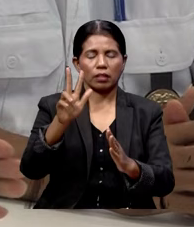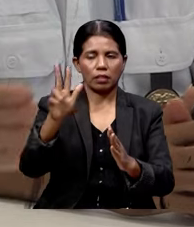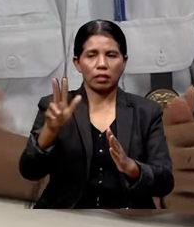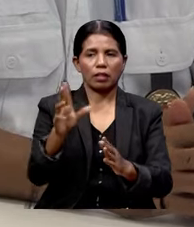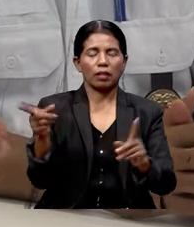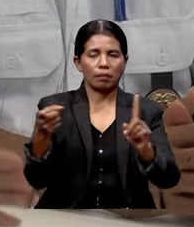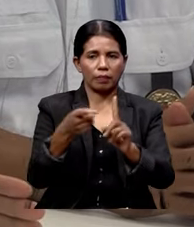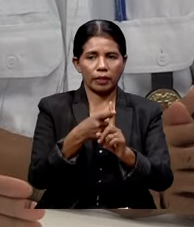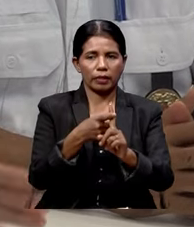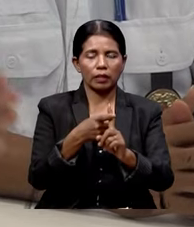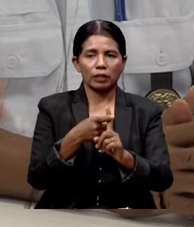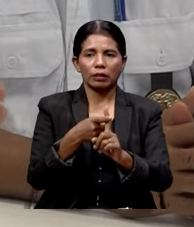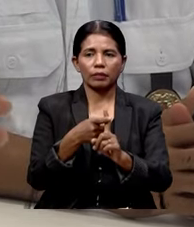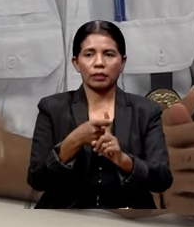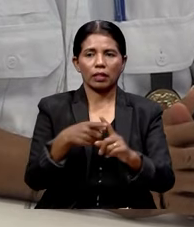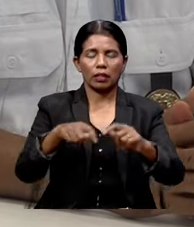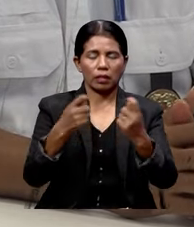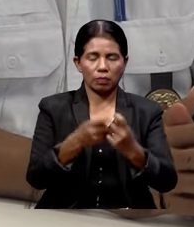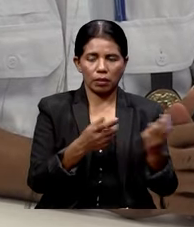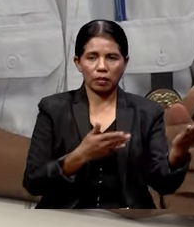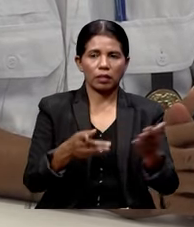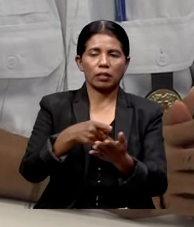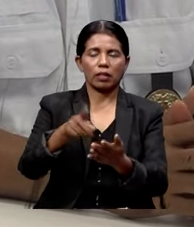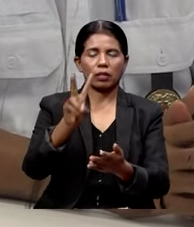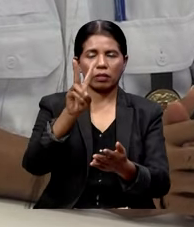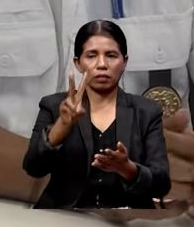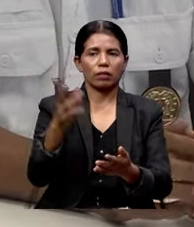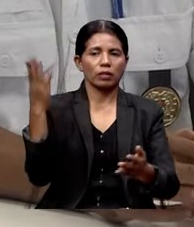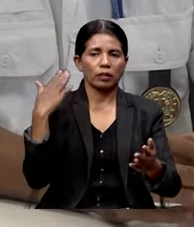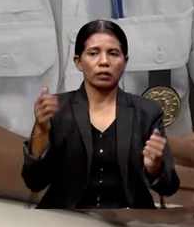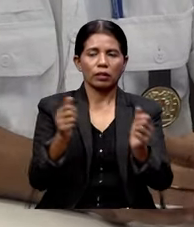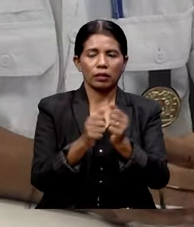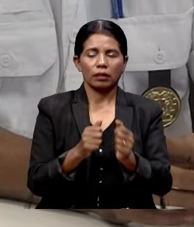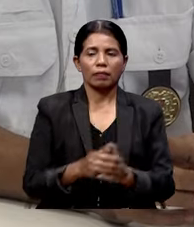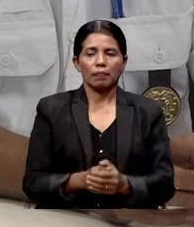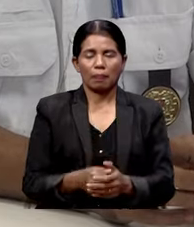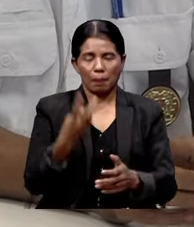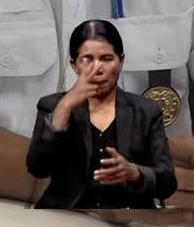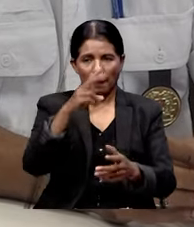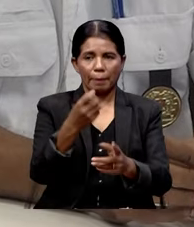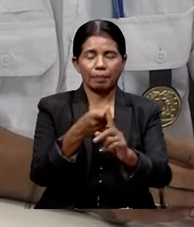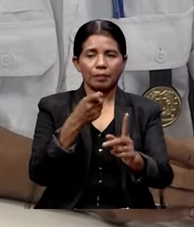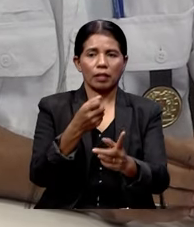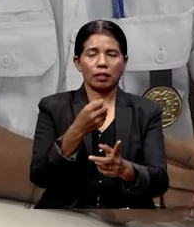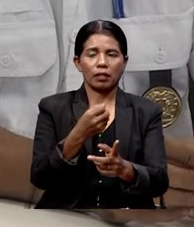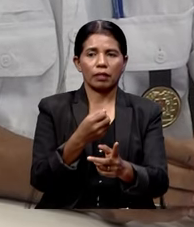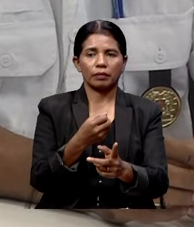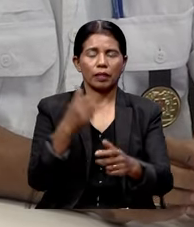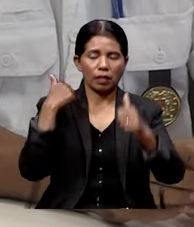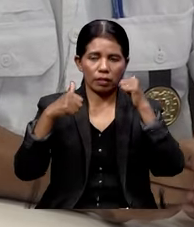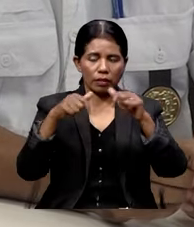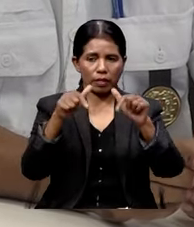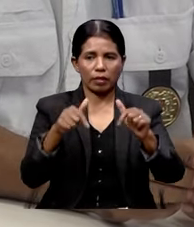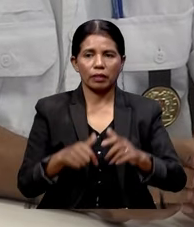presta também tipo de imposto ruído ou até antes, né? Previsão para receita ida se a atividade ida,